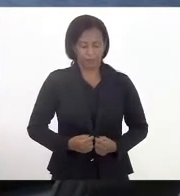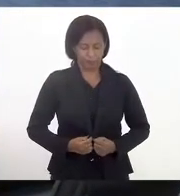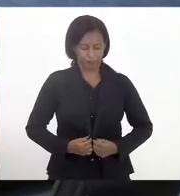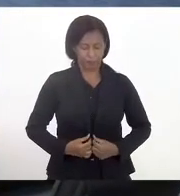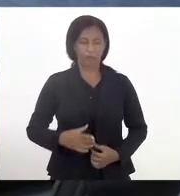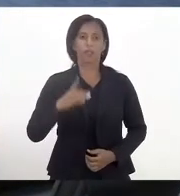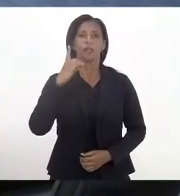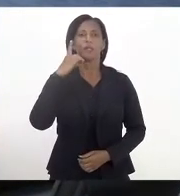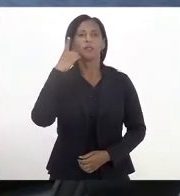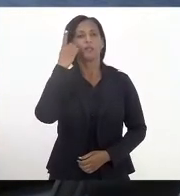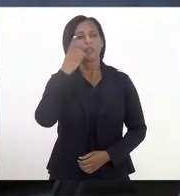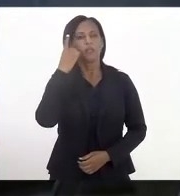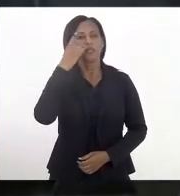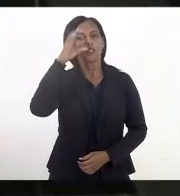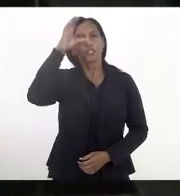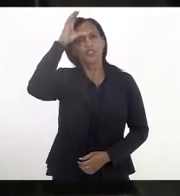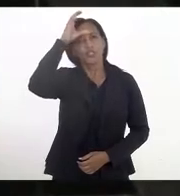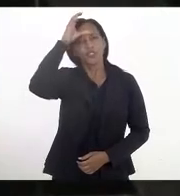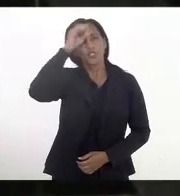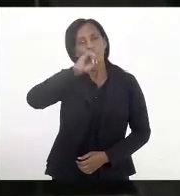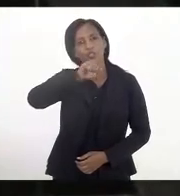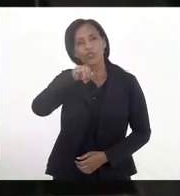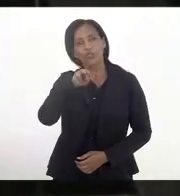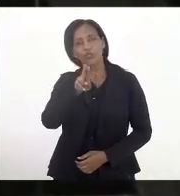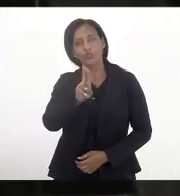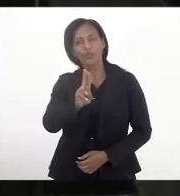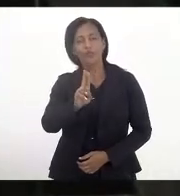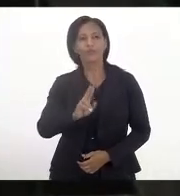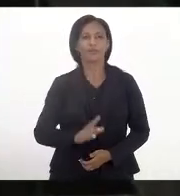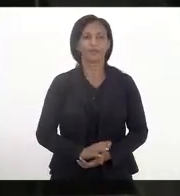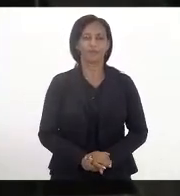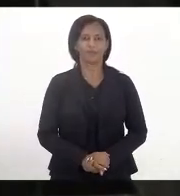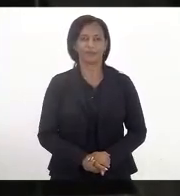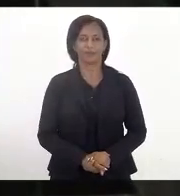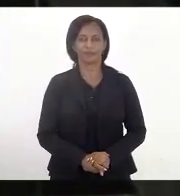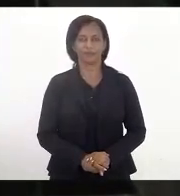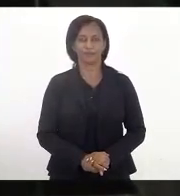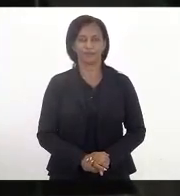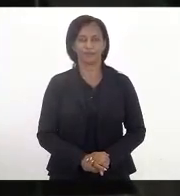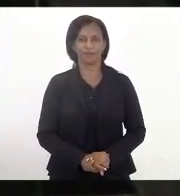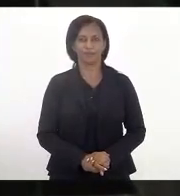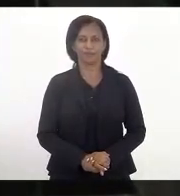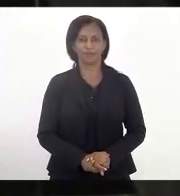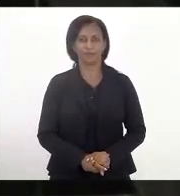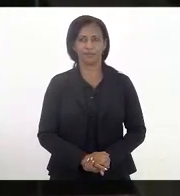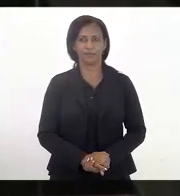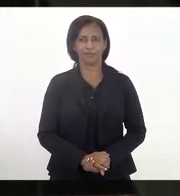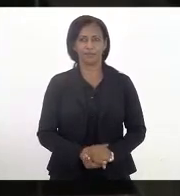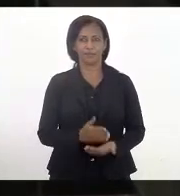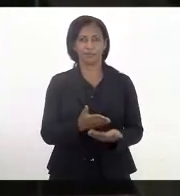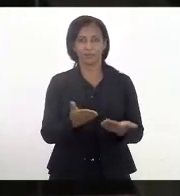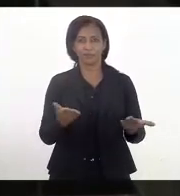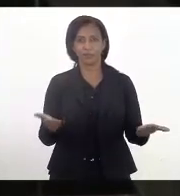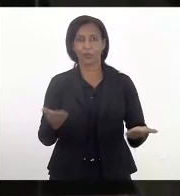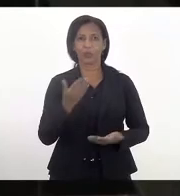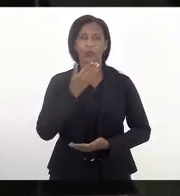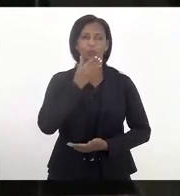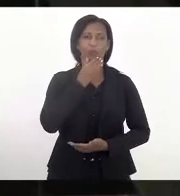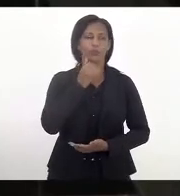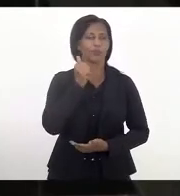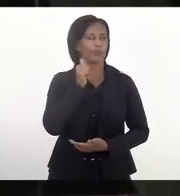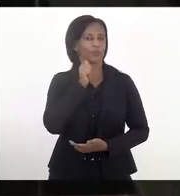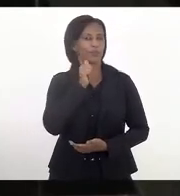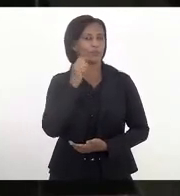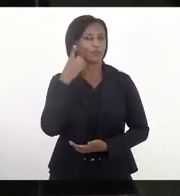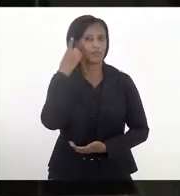deputada tia Ju Olá senhoras e senhores Deputados